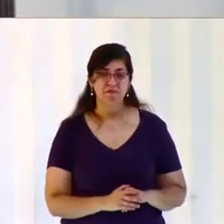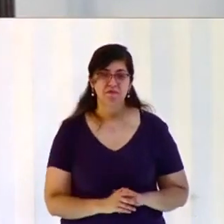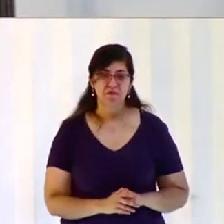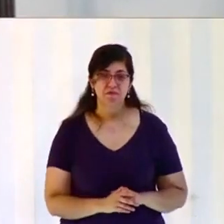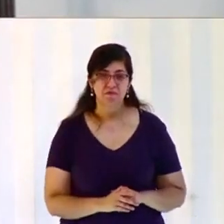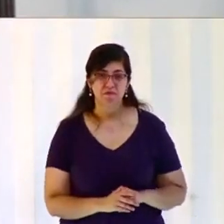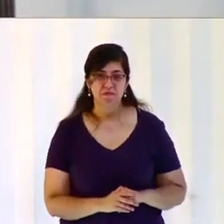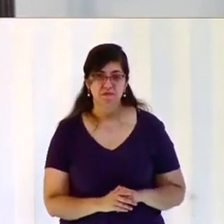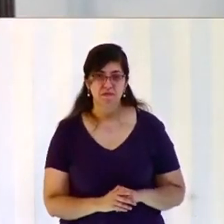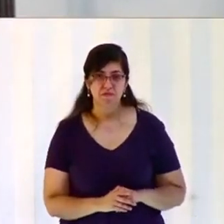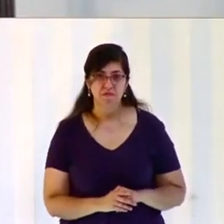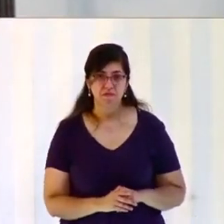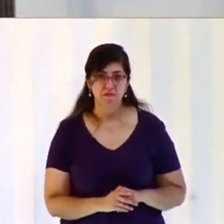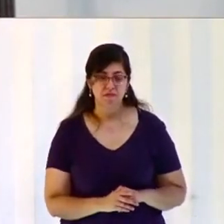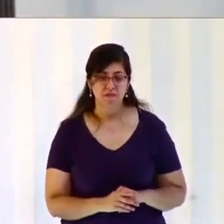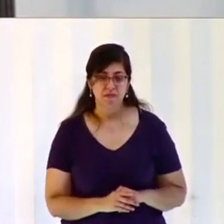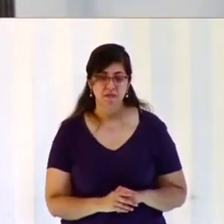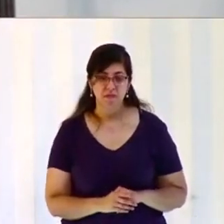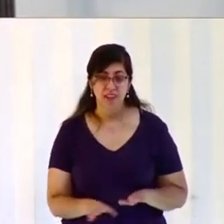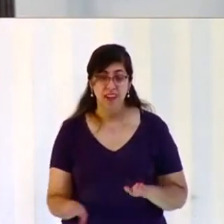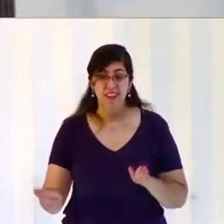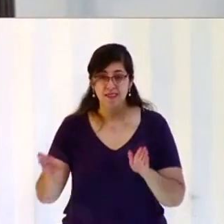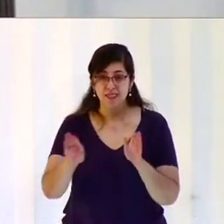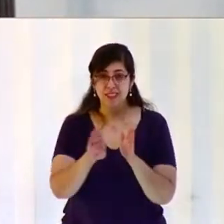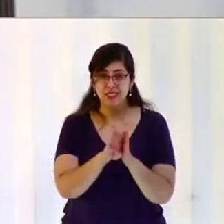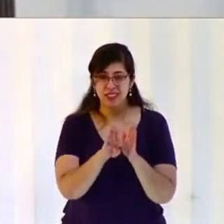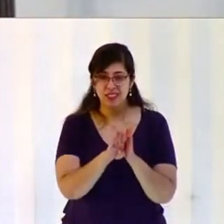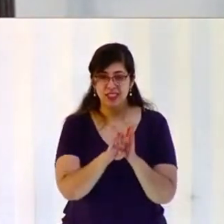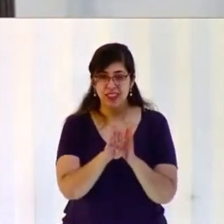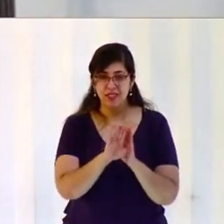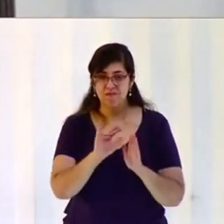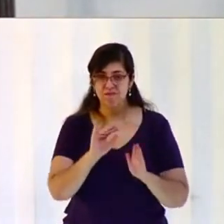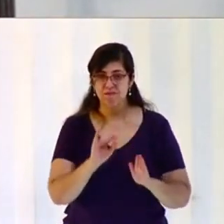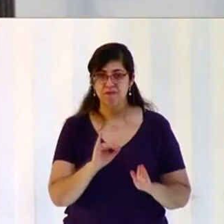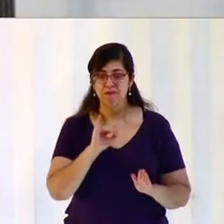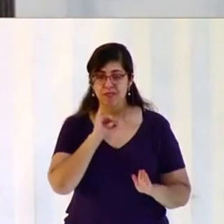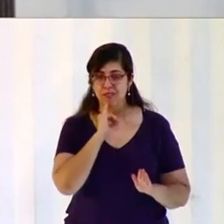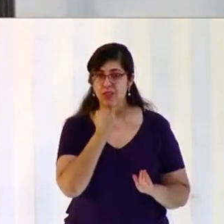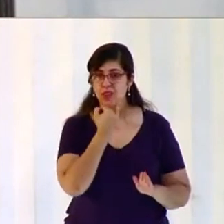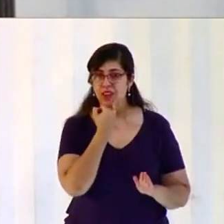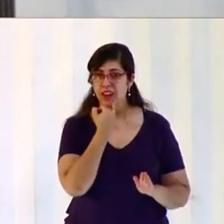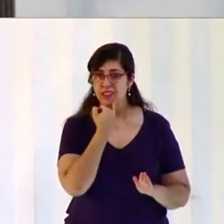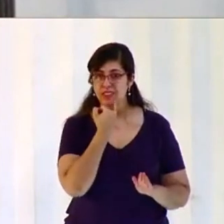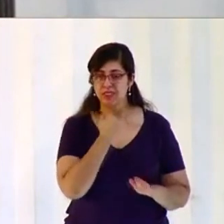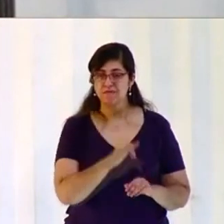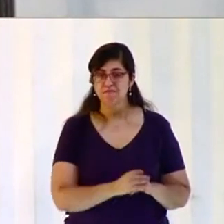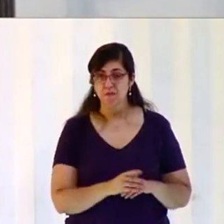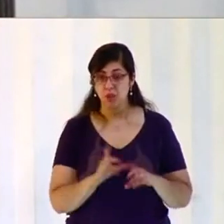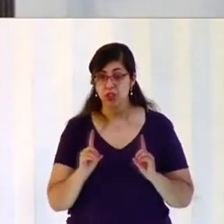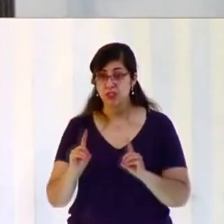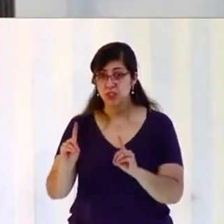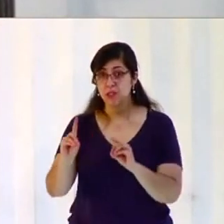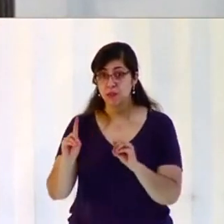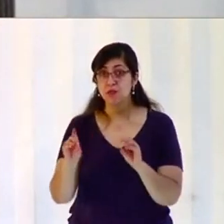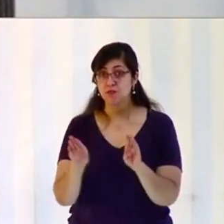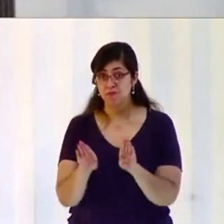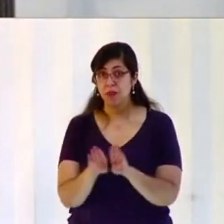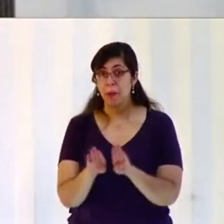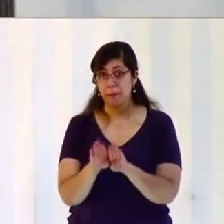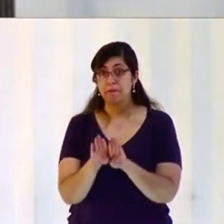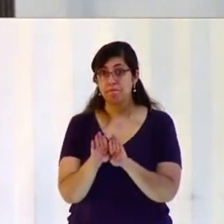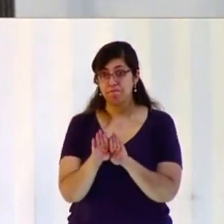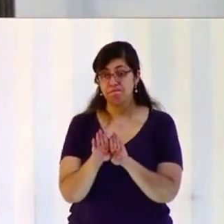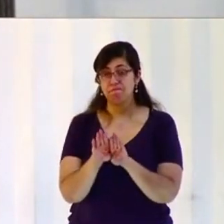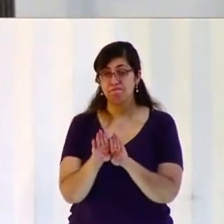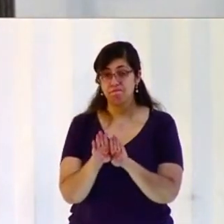vem aquele que vai levá-lo para a cruz. Ele está com seus discípulos. Os discípulos estão